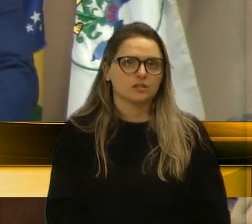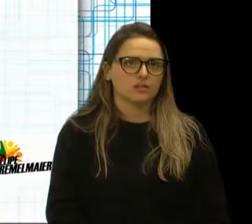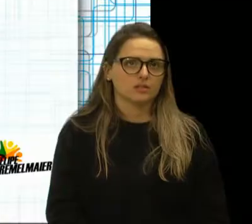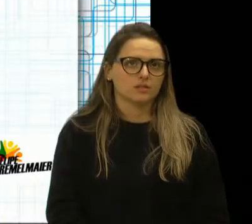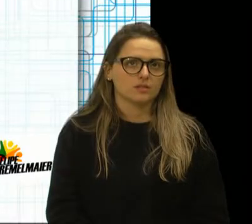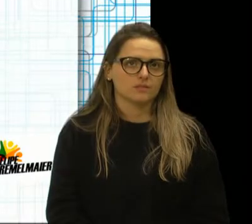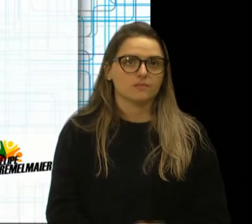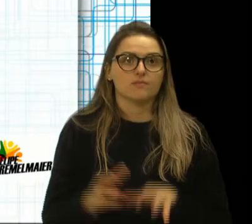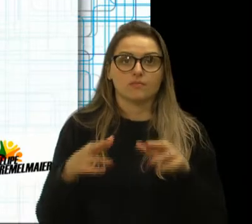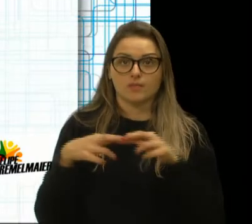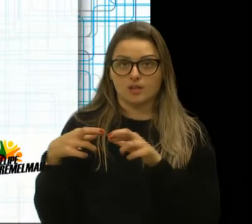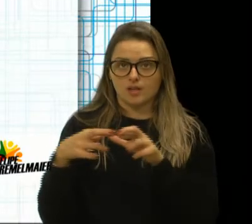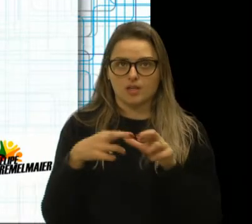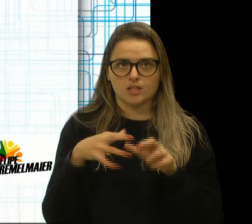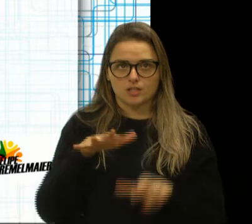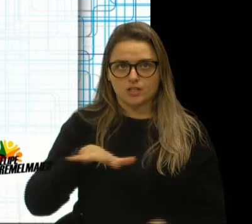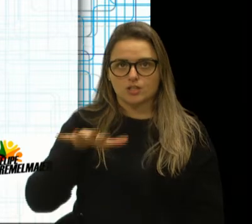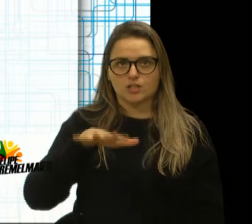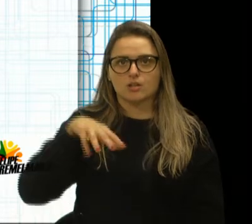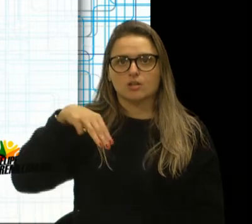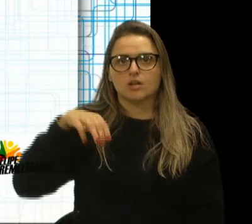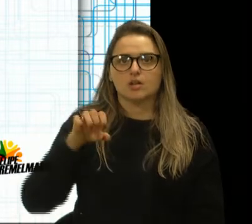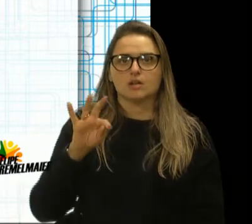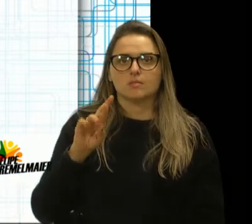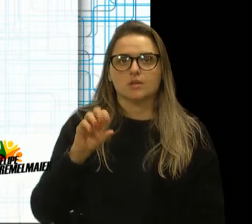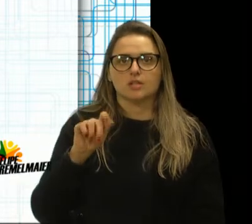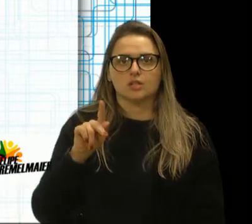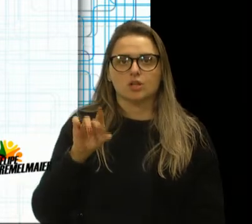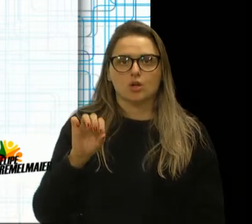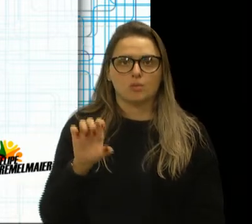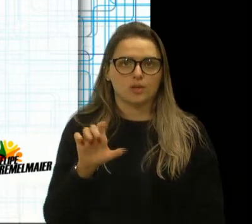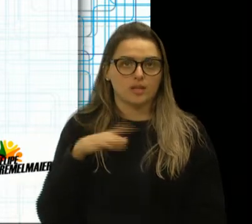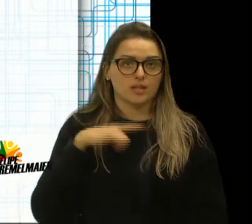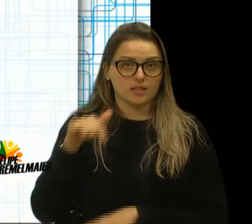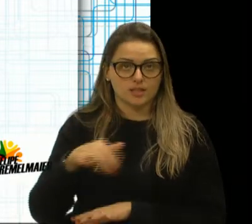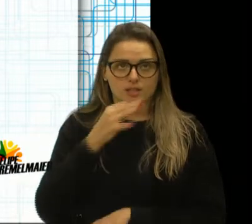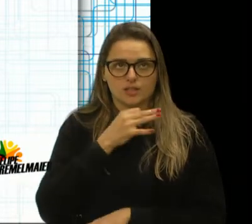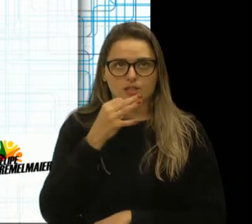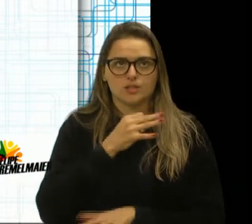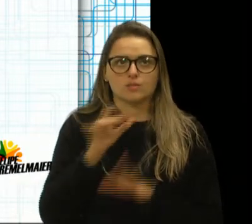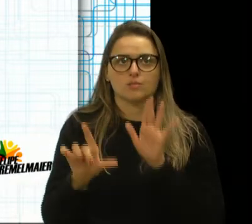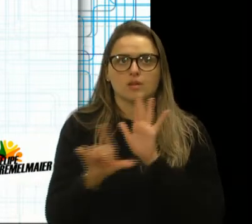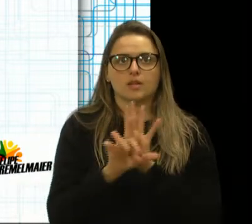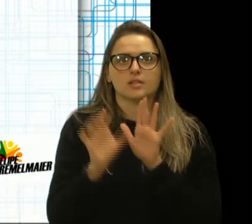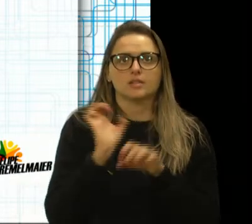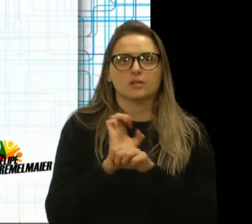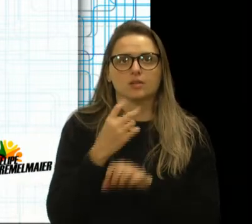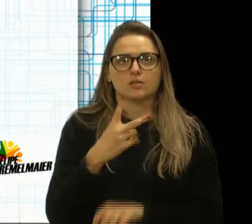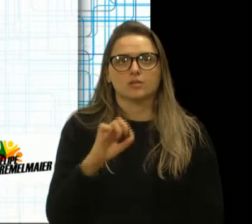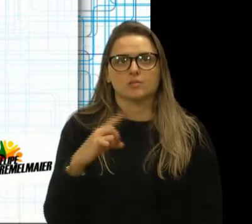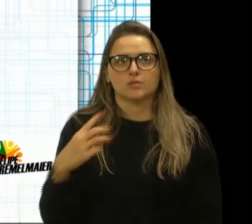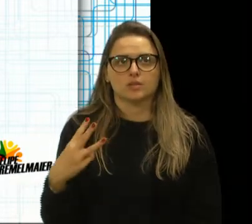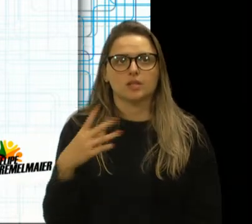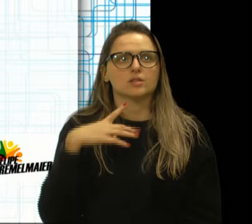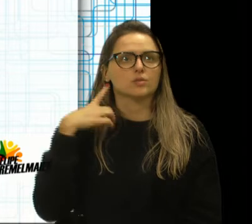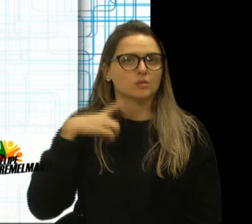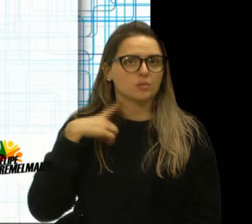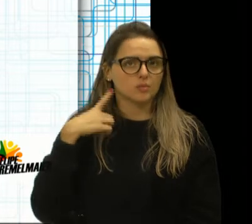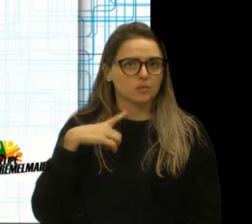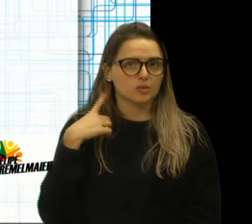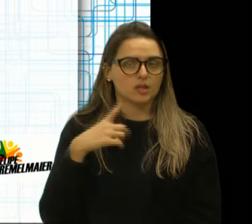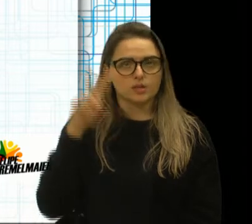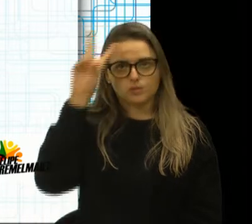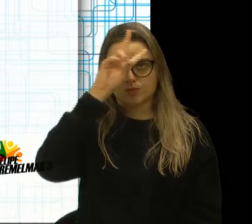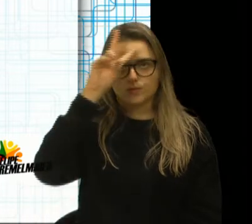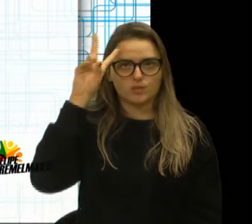A região metropolitana da Serra Gaúcha, criada por uma lei estadual em 2013, e aqui fazer justiça, o então deputado estadual Vinícius